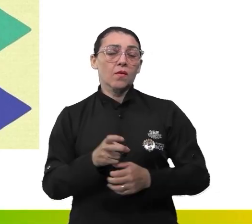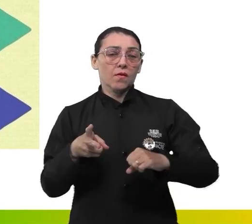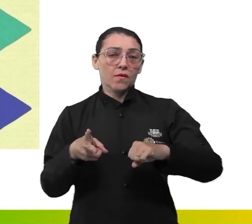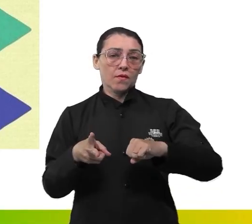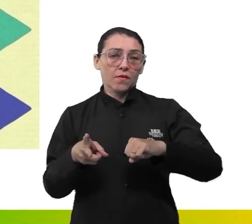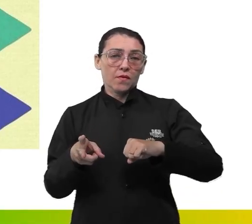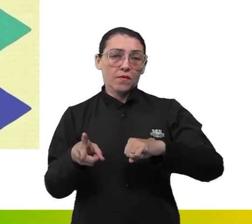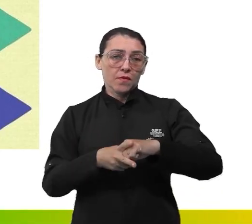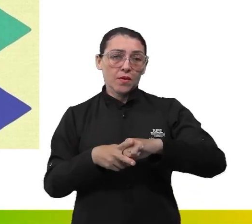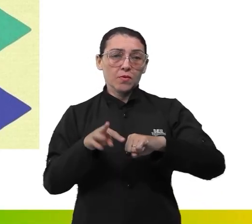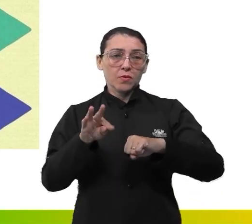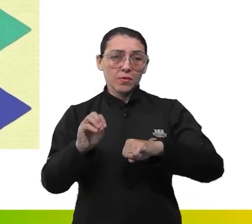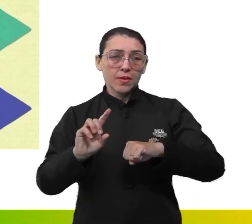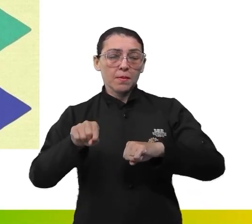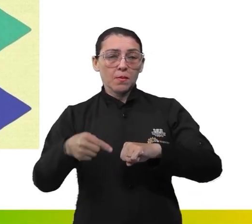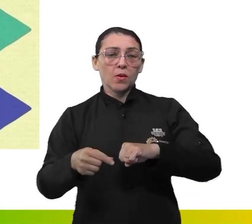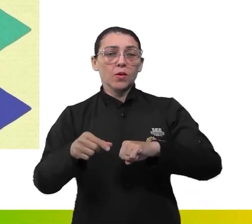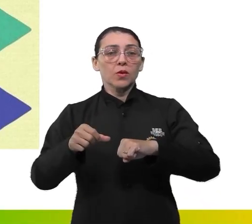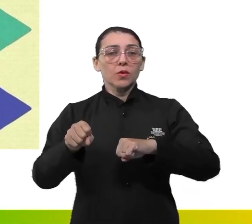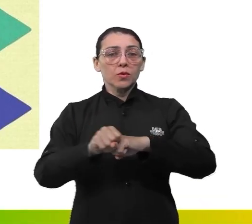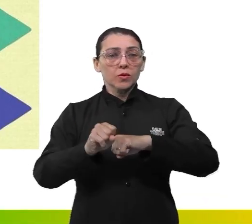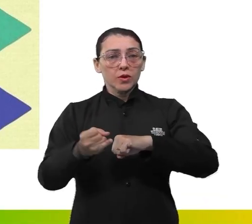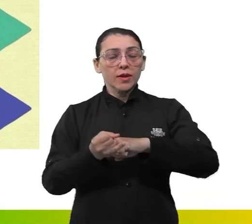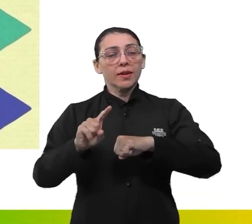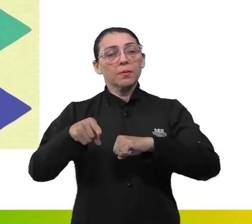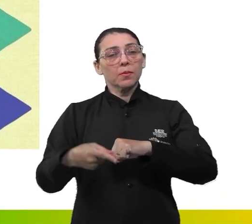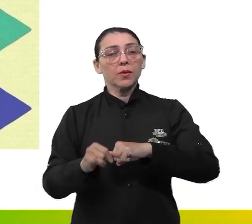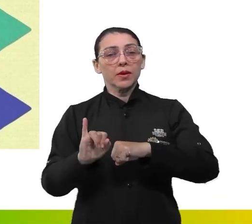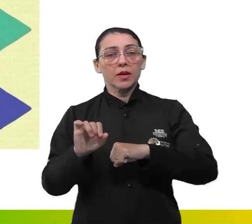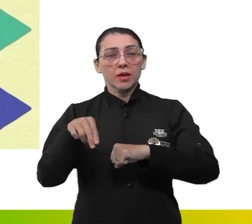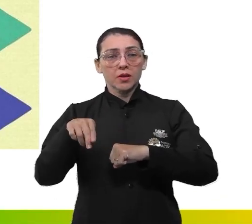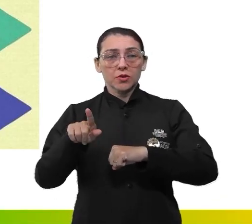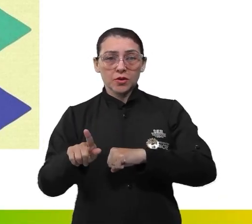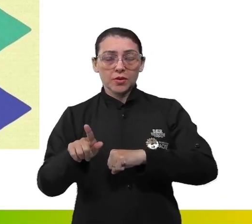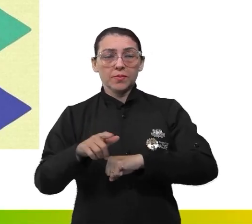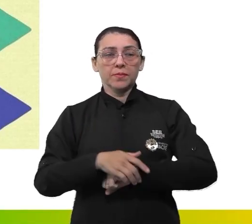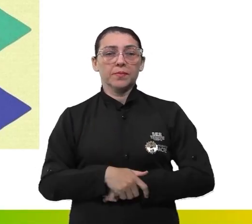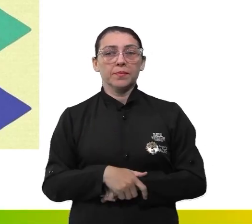o sujeito e o verbo com o ing. Tudo bem?